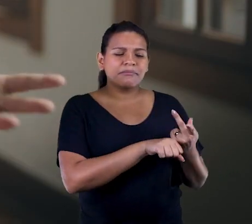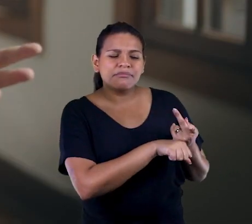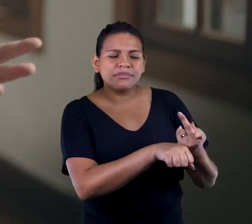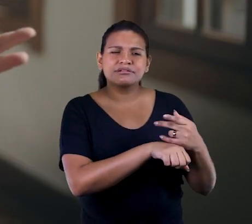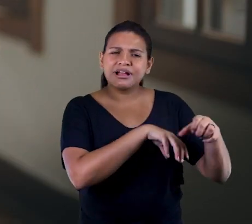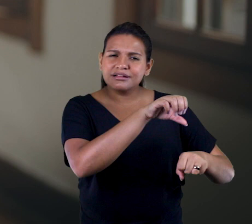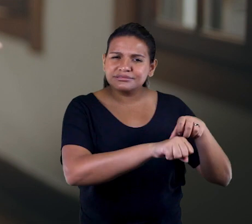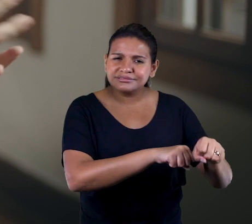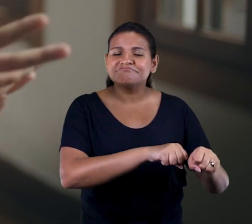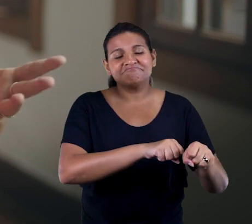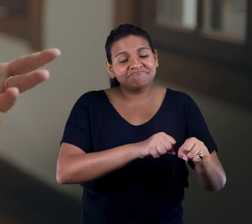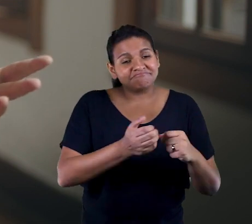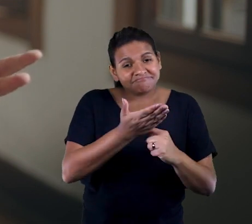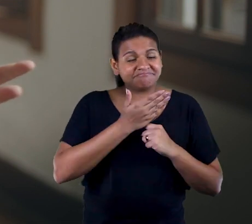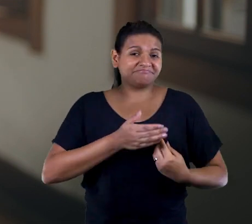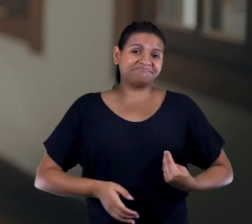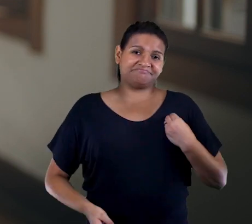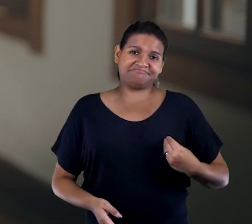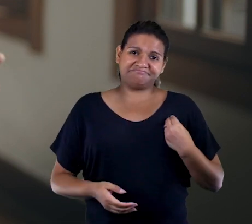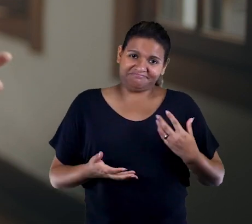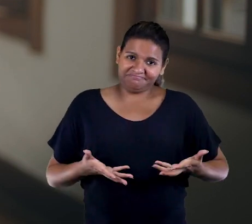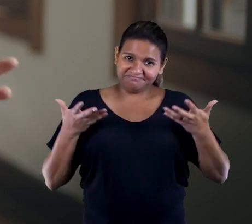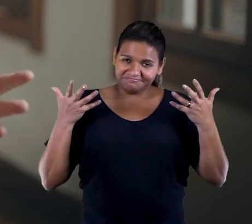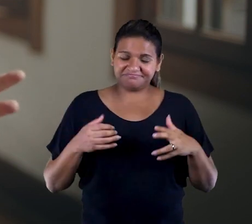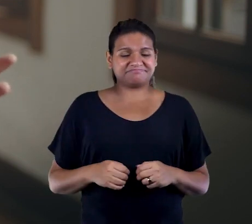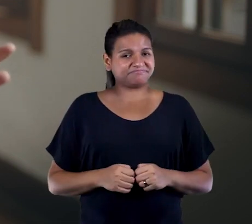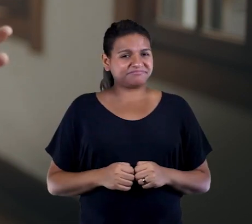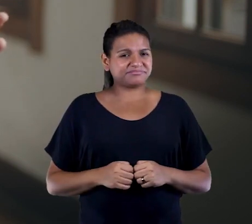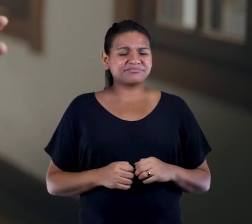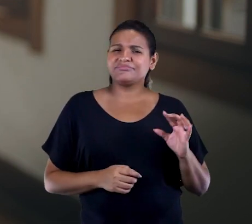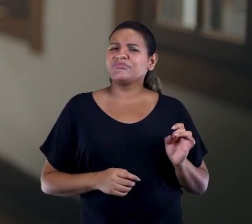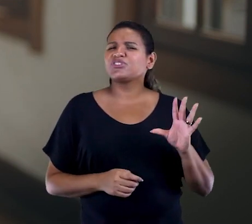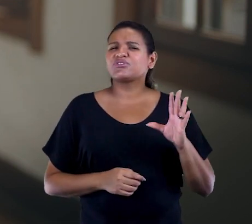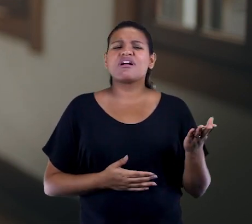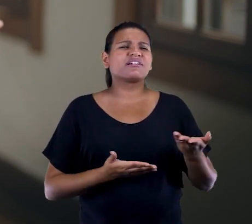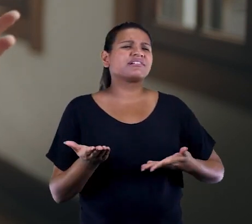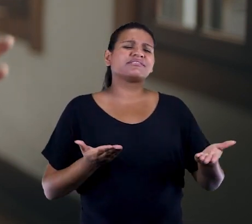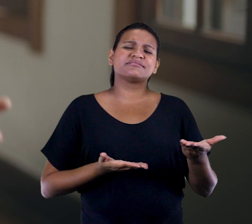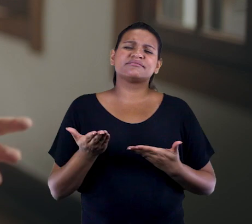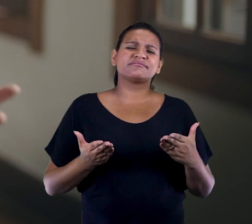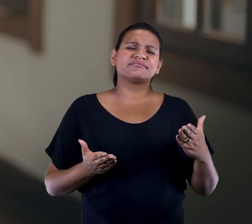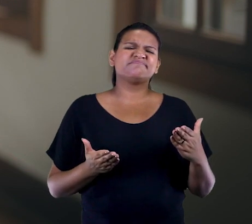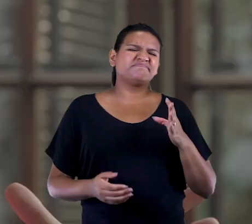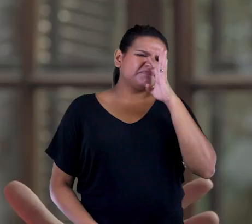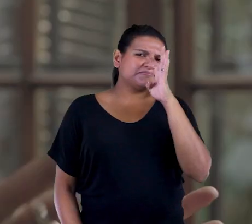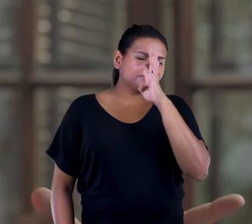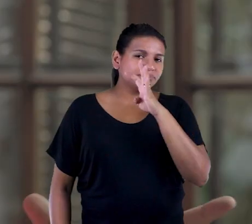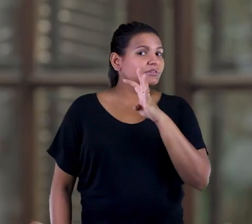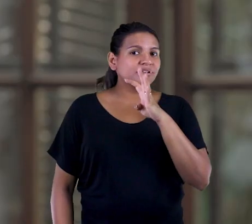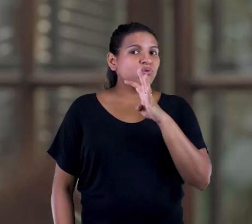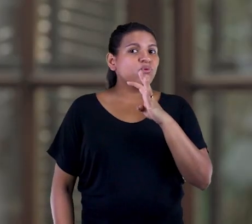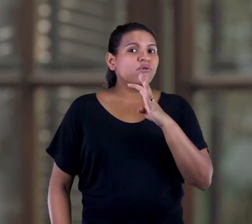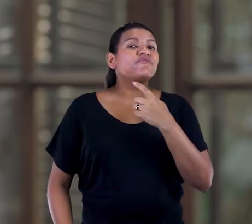ao acaso, deixou de ser uma relação que simplesmente acontecia para ser uma relação que queria existir. As